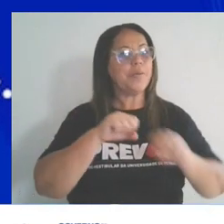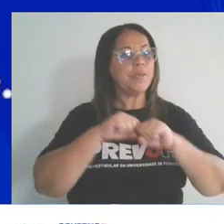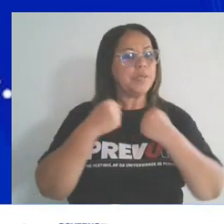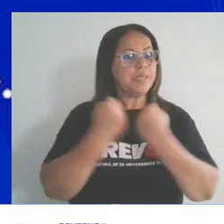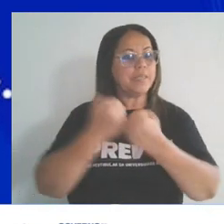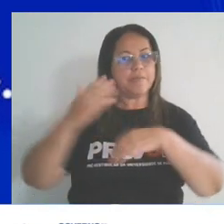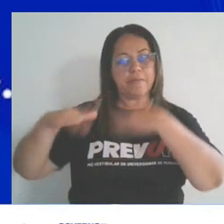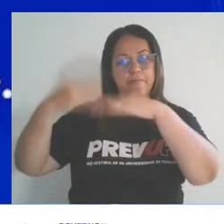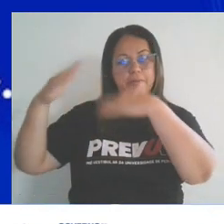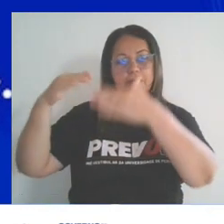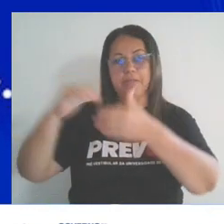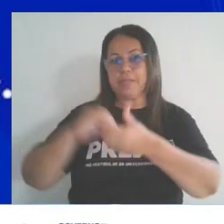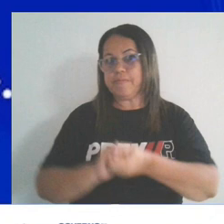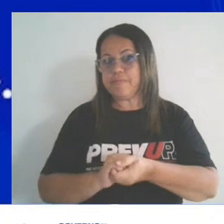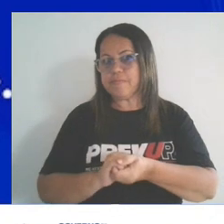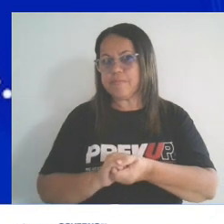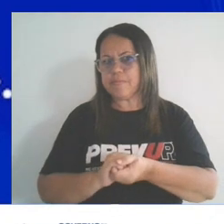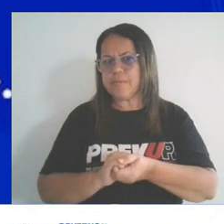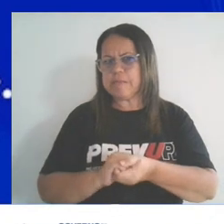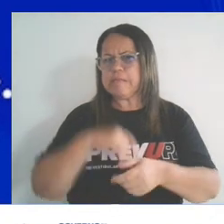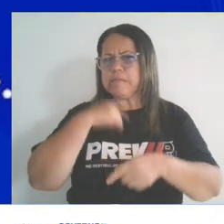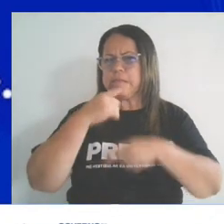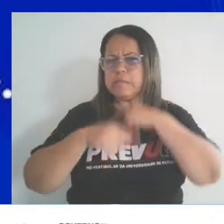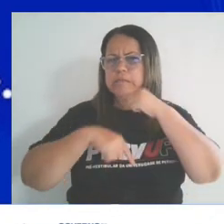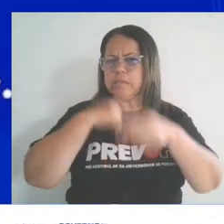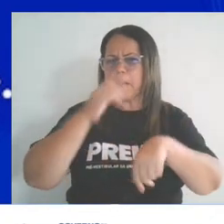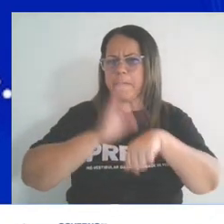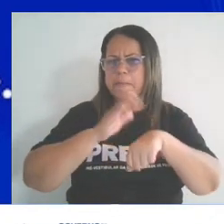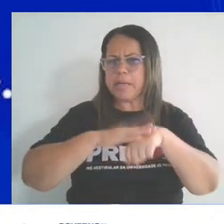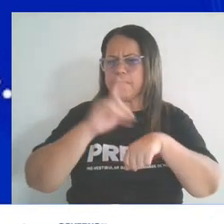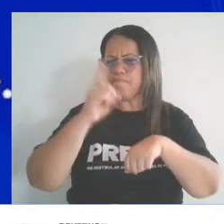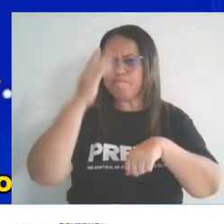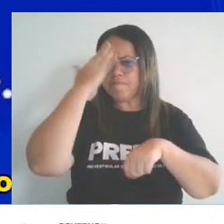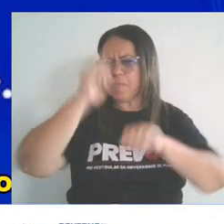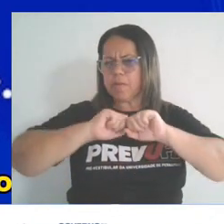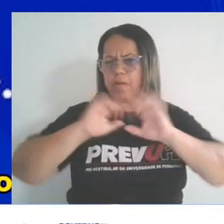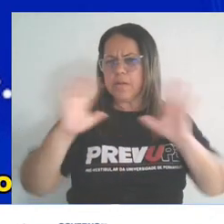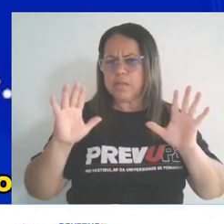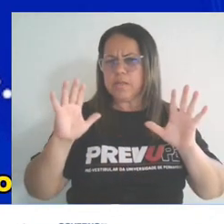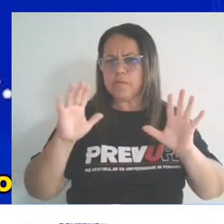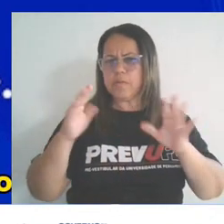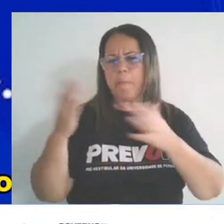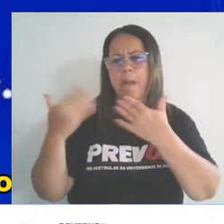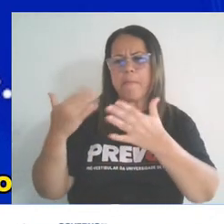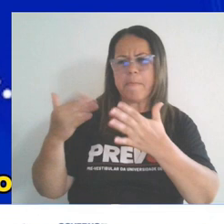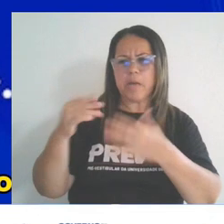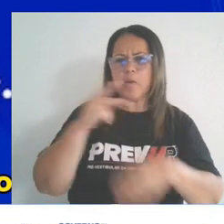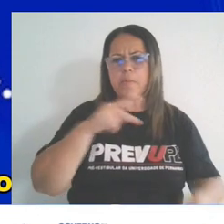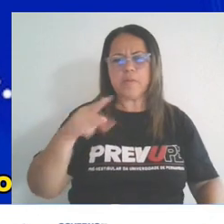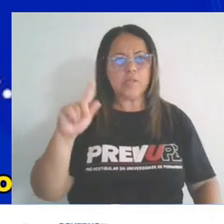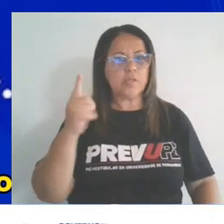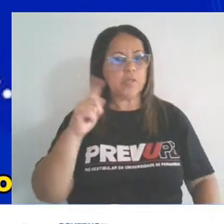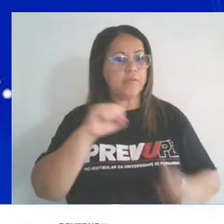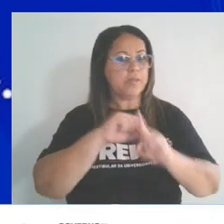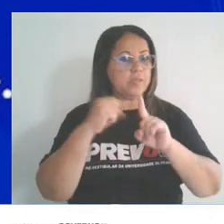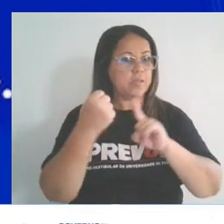evoluído. Ficou aí com mais questionamento? Não entendeu muito bem? Conversa com o teu professor de Geografia e Sociologia no teu